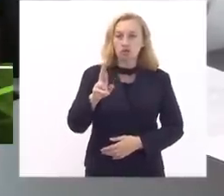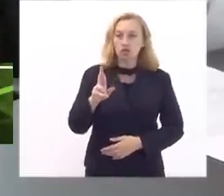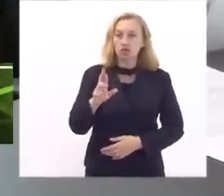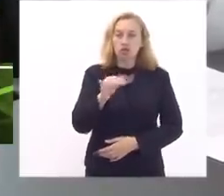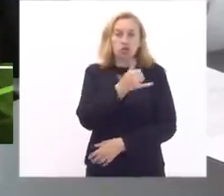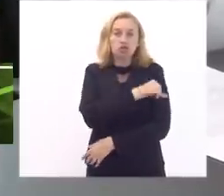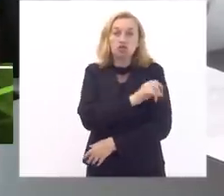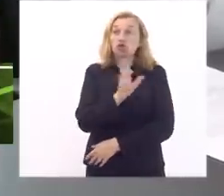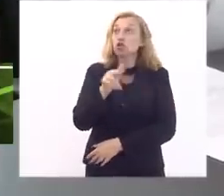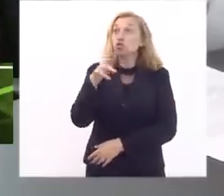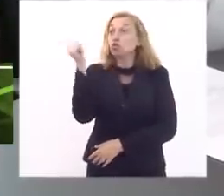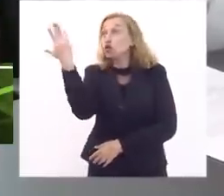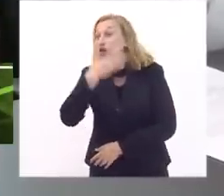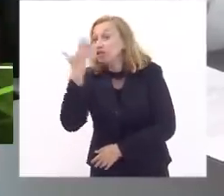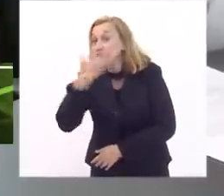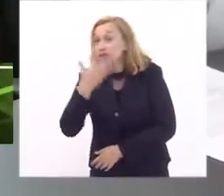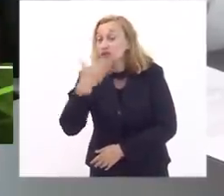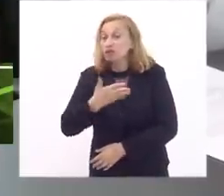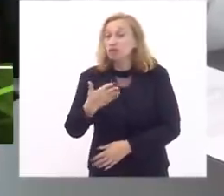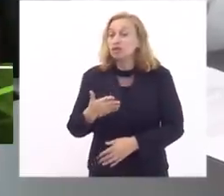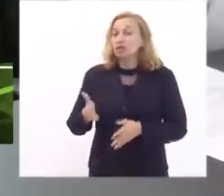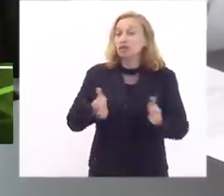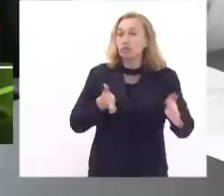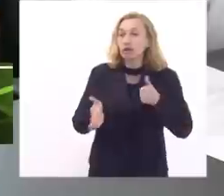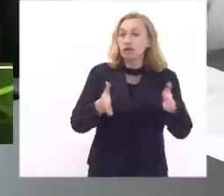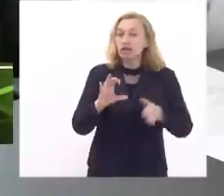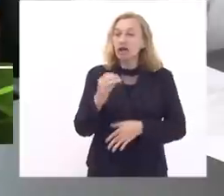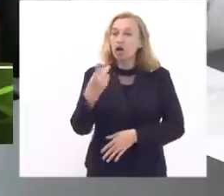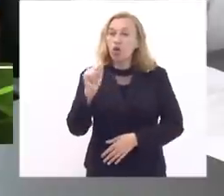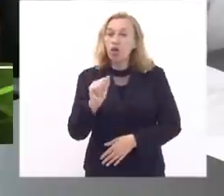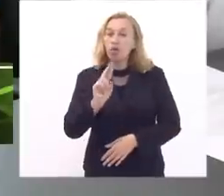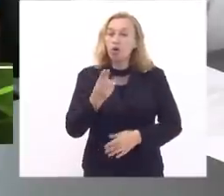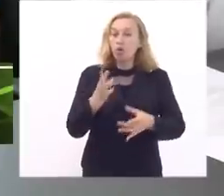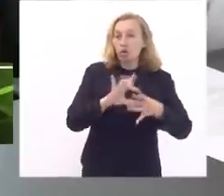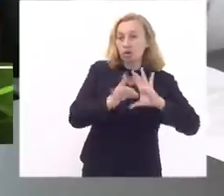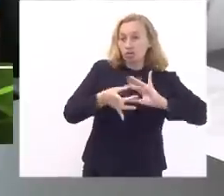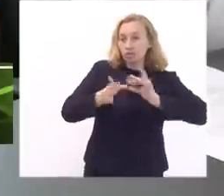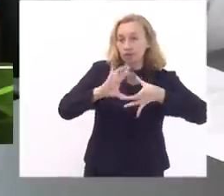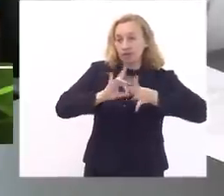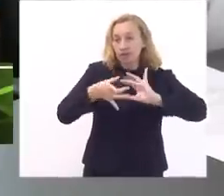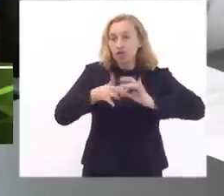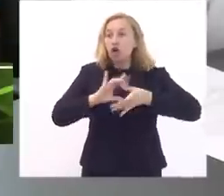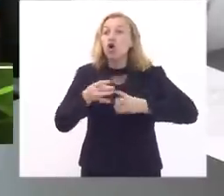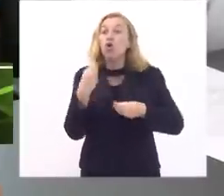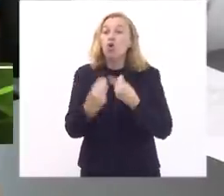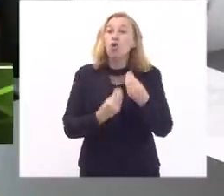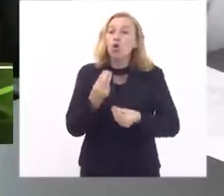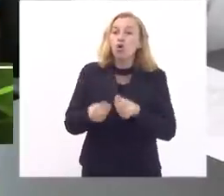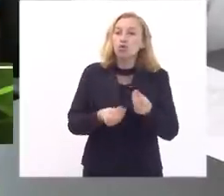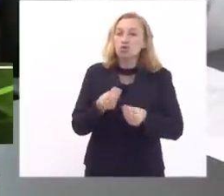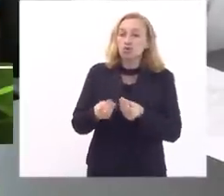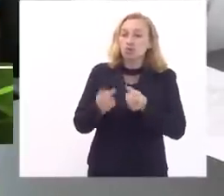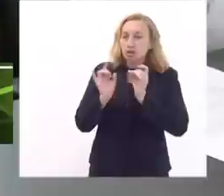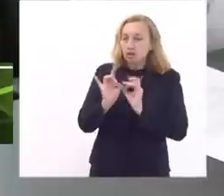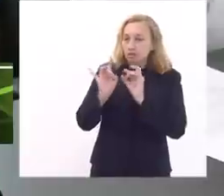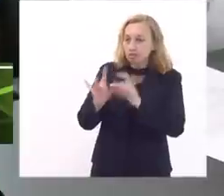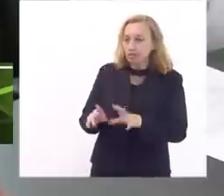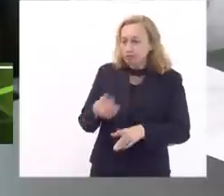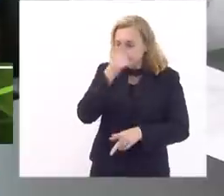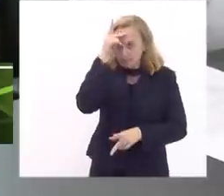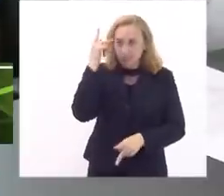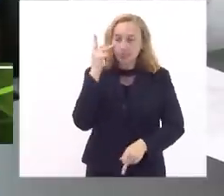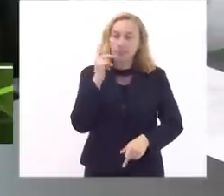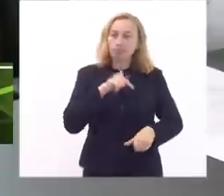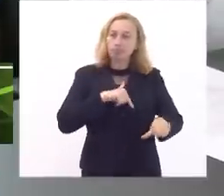Janeiro nunca tinha visto, nem na época da Copa, nem na época da Olimpíada. Como deixar desalentados